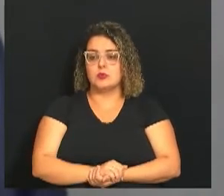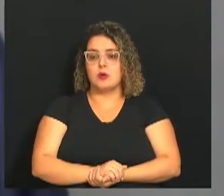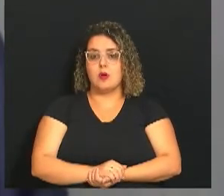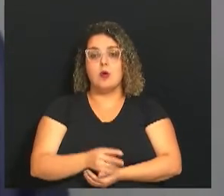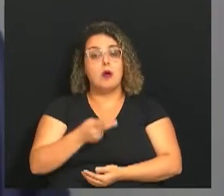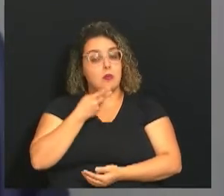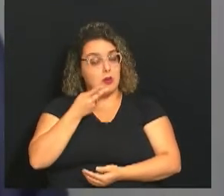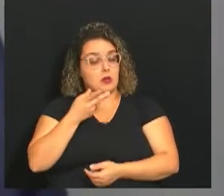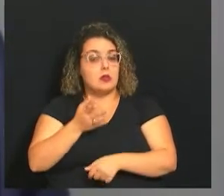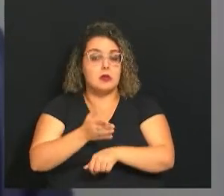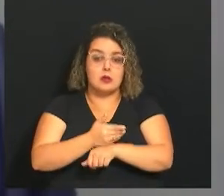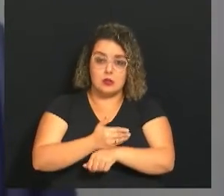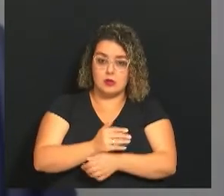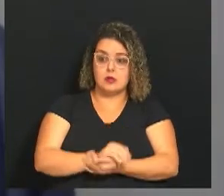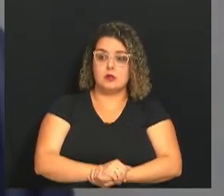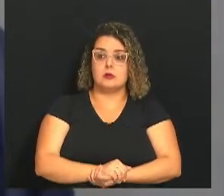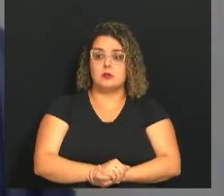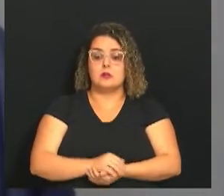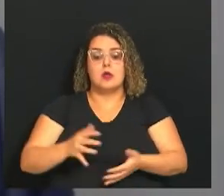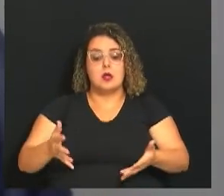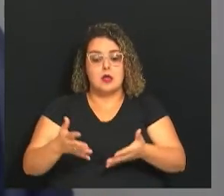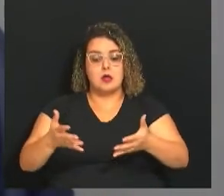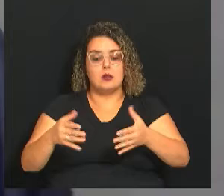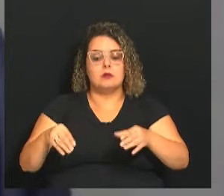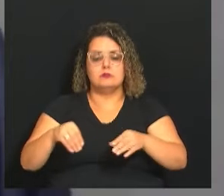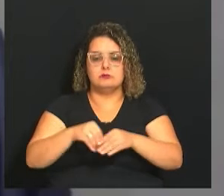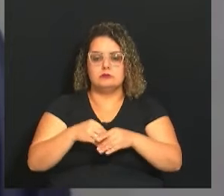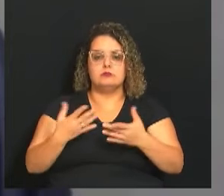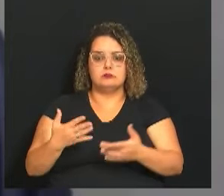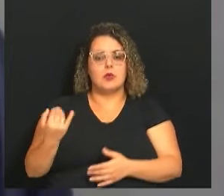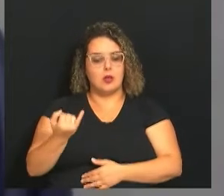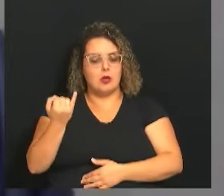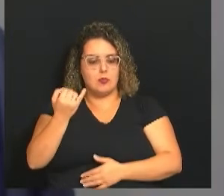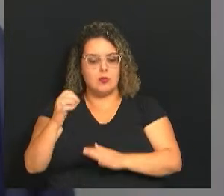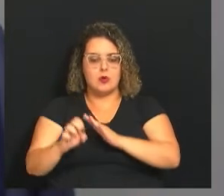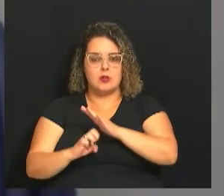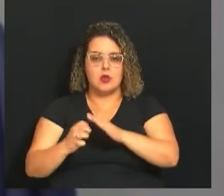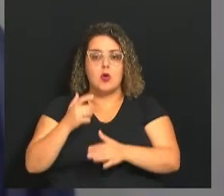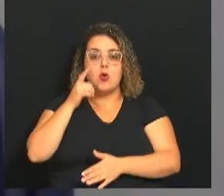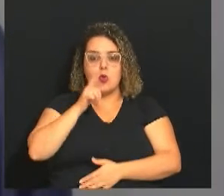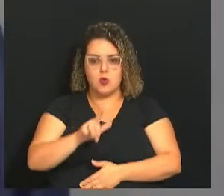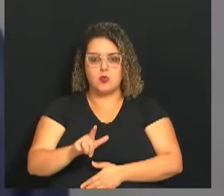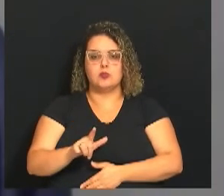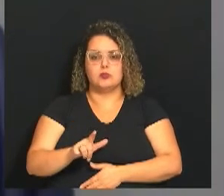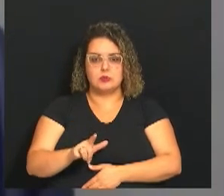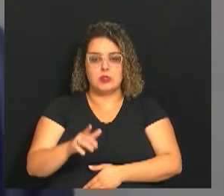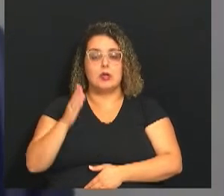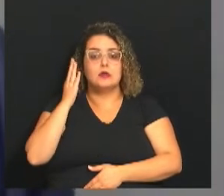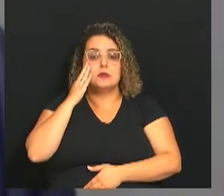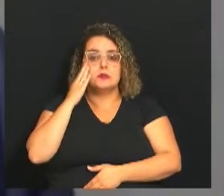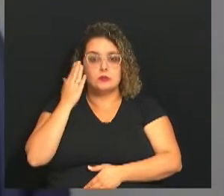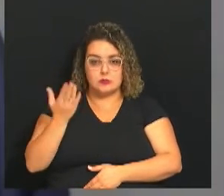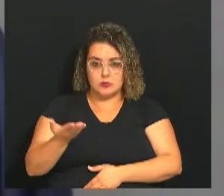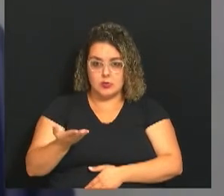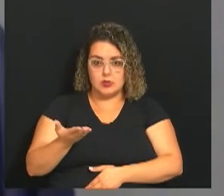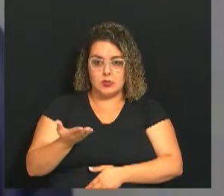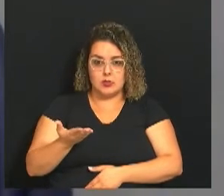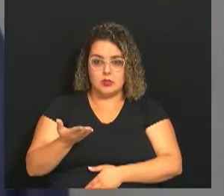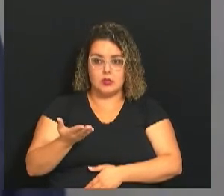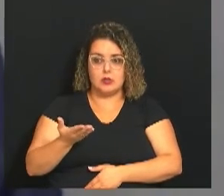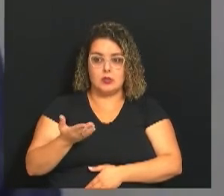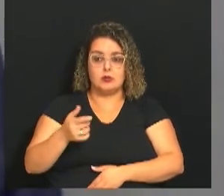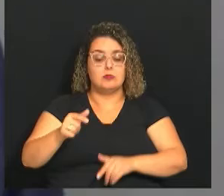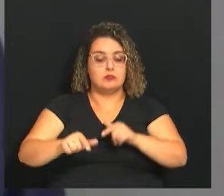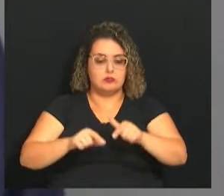essa verificação interna ela é importante para que a empresa também consiga saber se trata de um funcionário que realmente tem uma